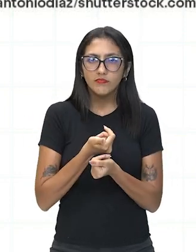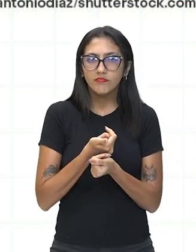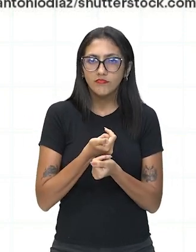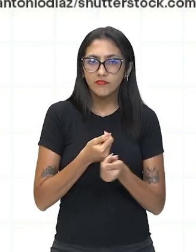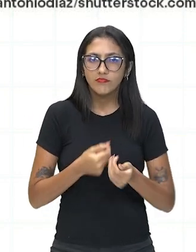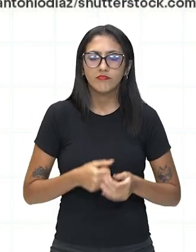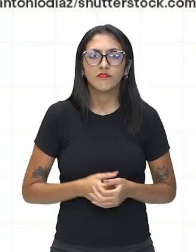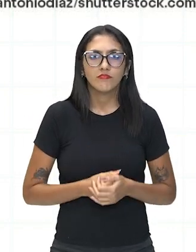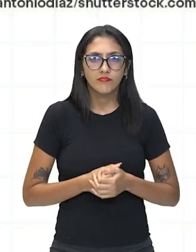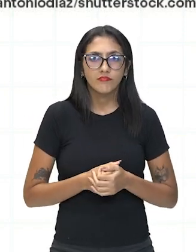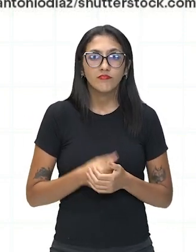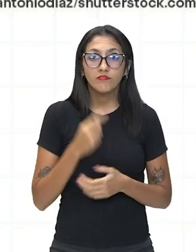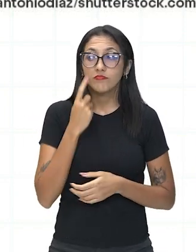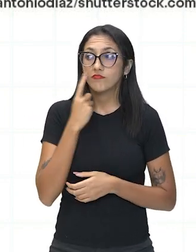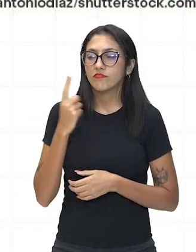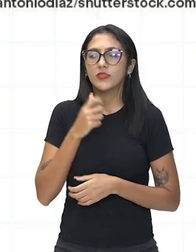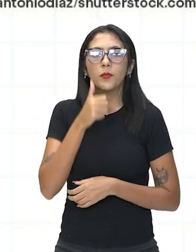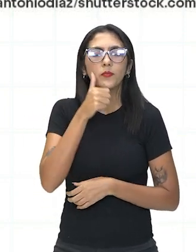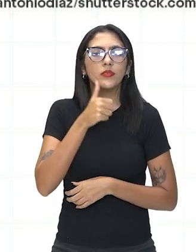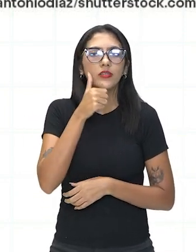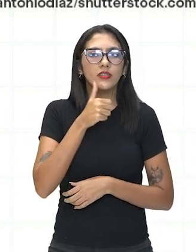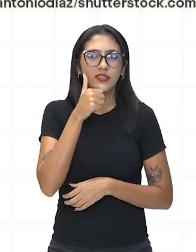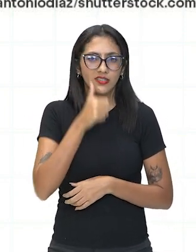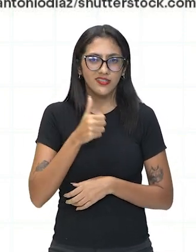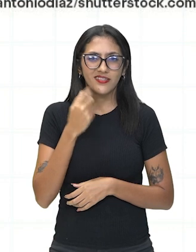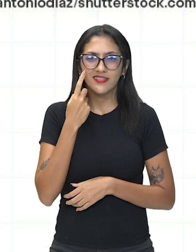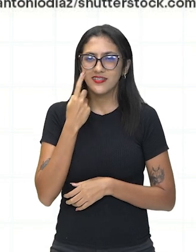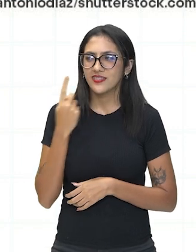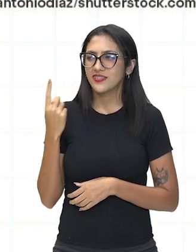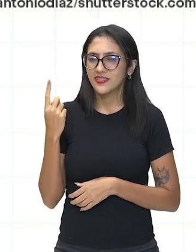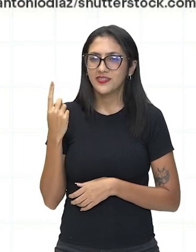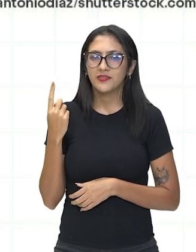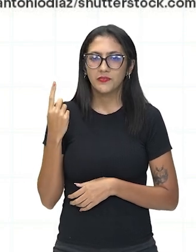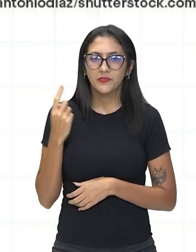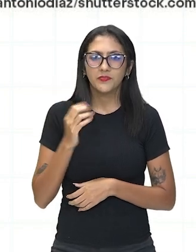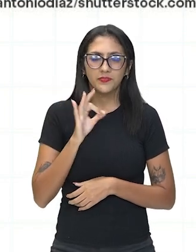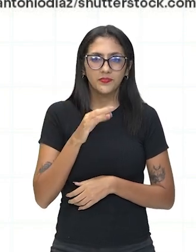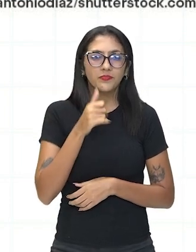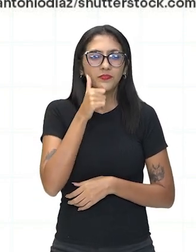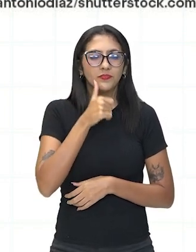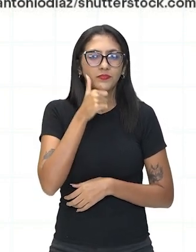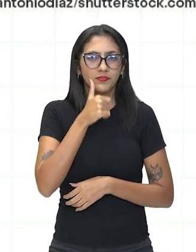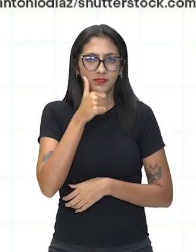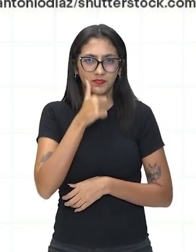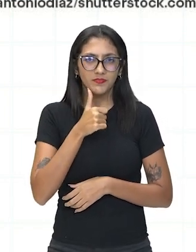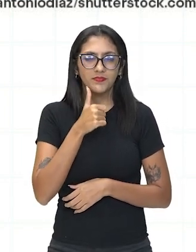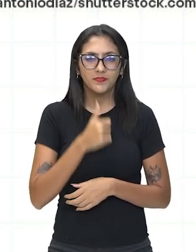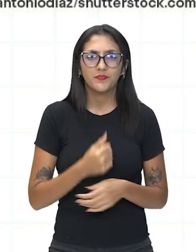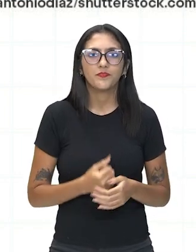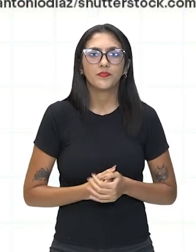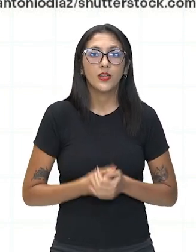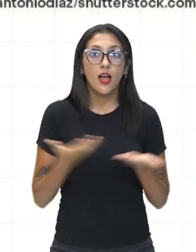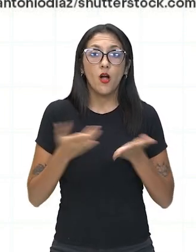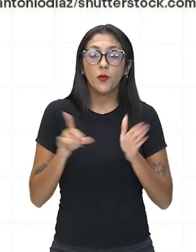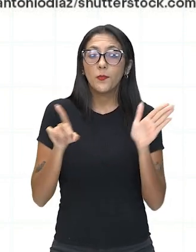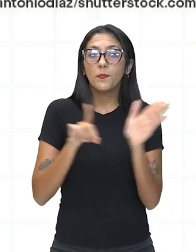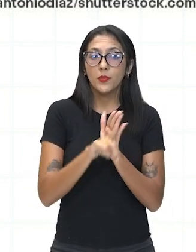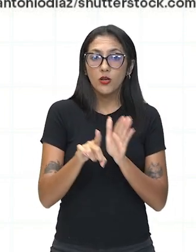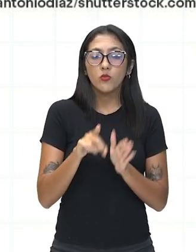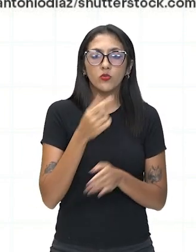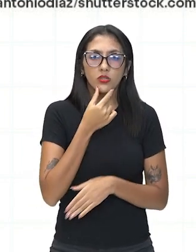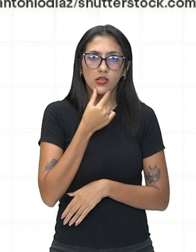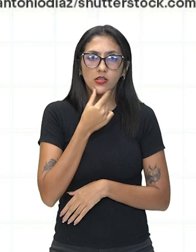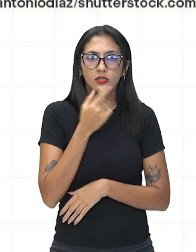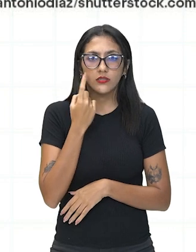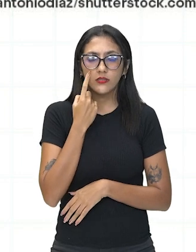Então, aqui vocês observam que a garotinha, né, ela está com o violão nas mãos, não é? Guitar. E aqui a pergunta é a seguinte: could you play